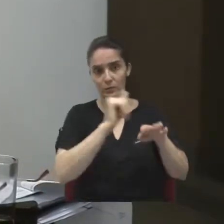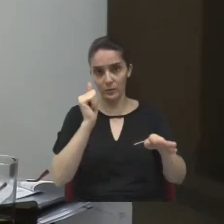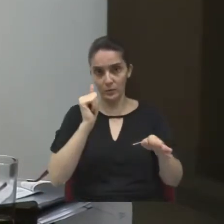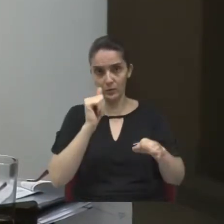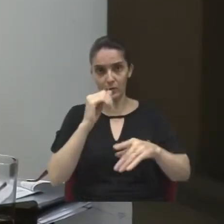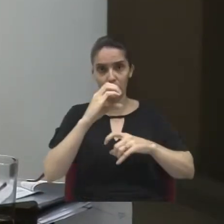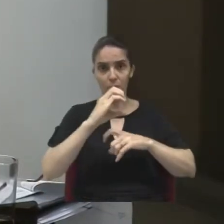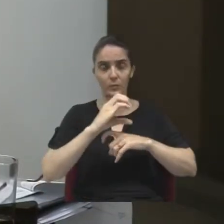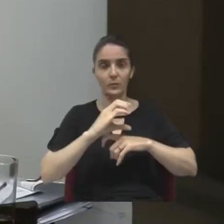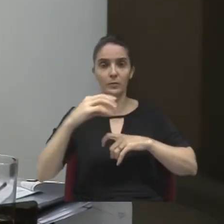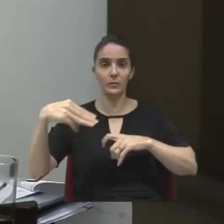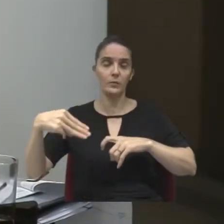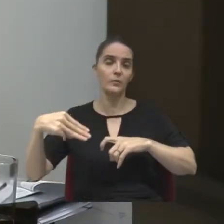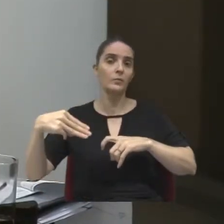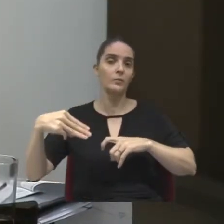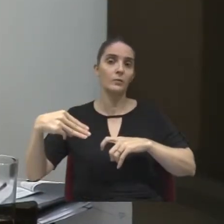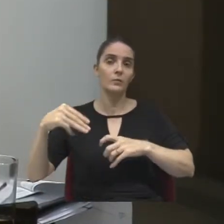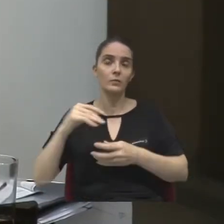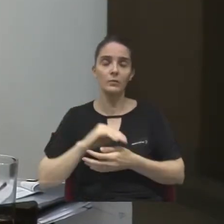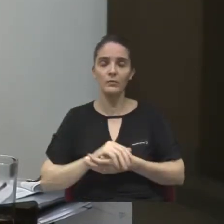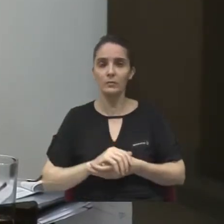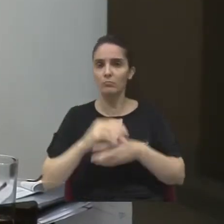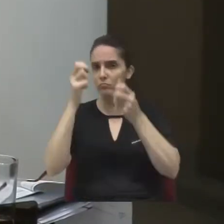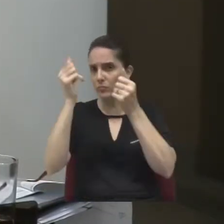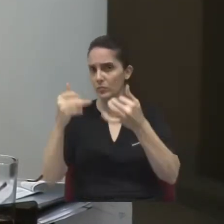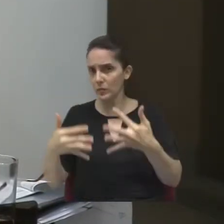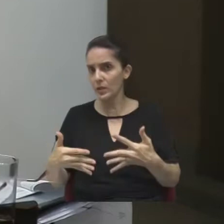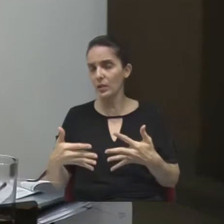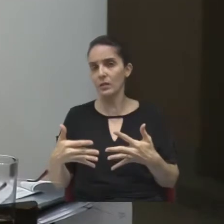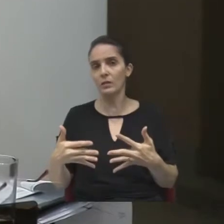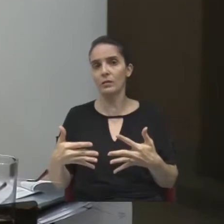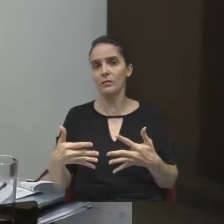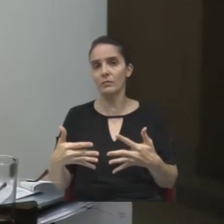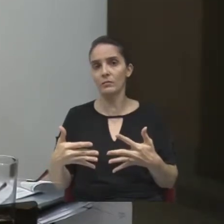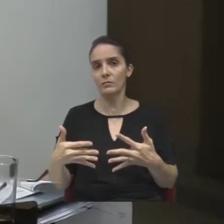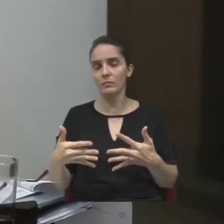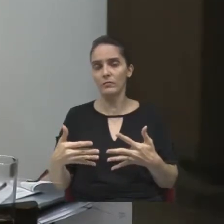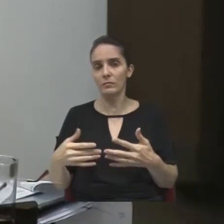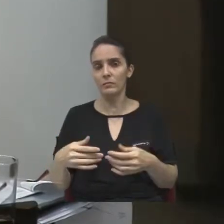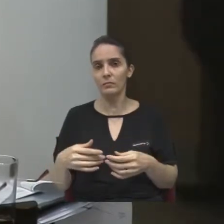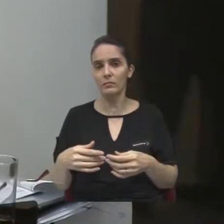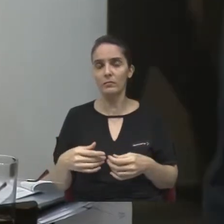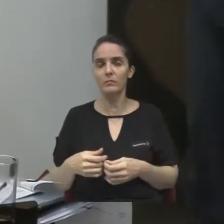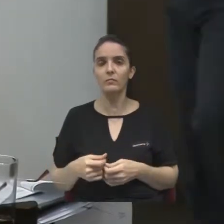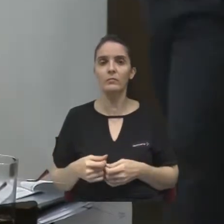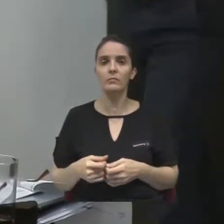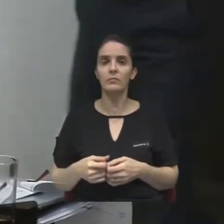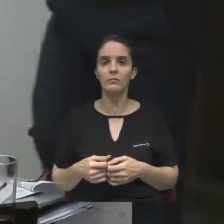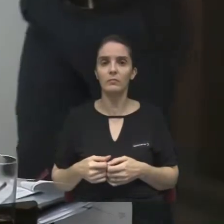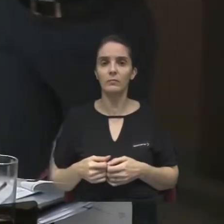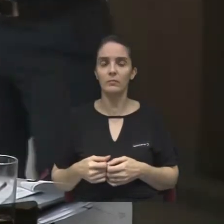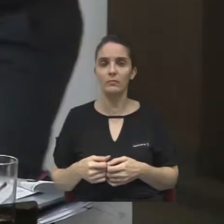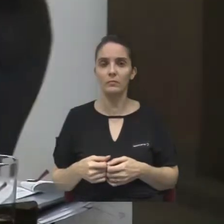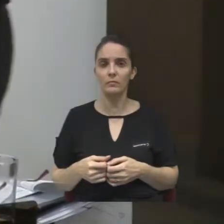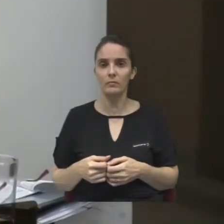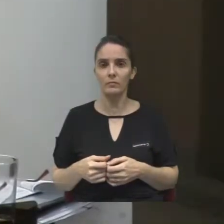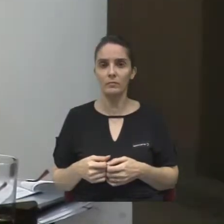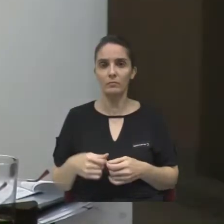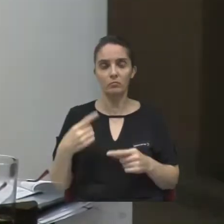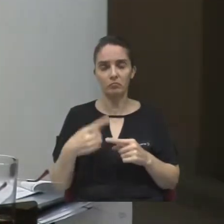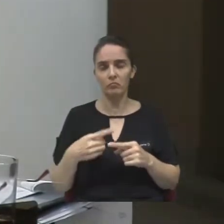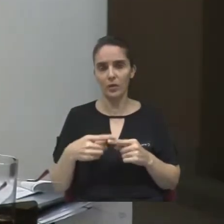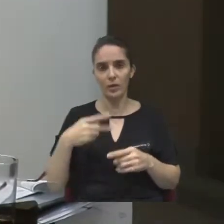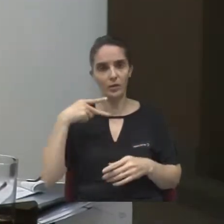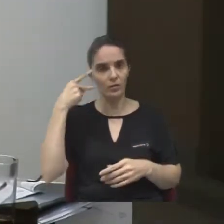CEPROSOM para que explique a nós, que não temos toda a parte